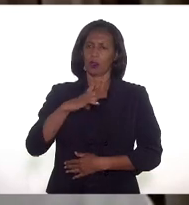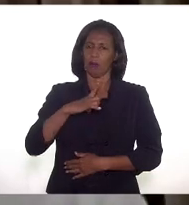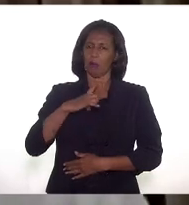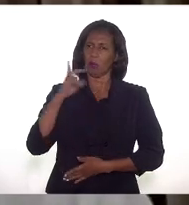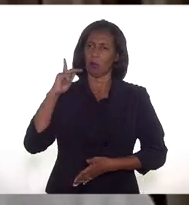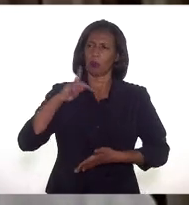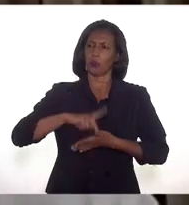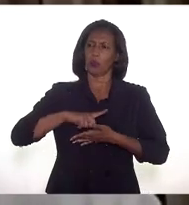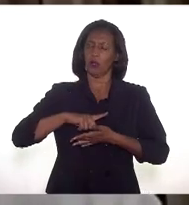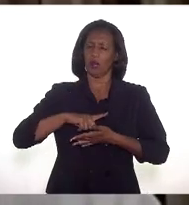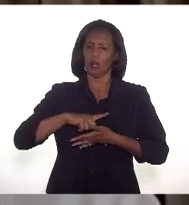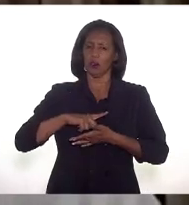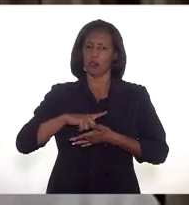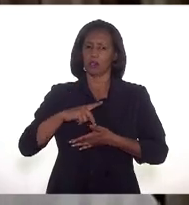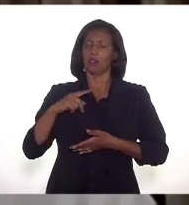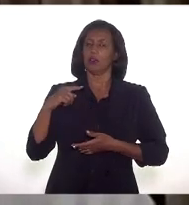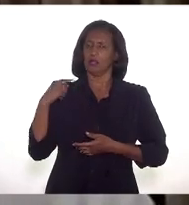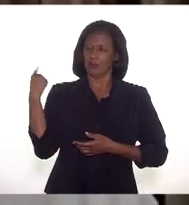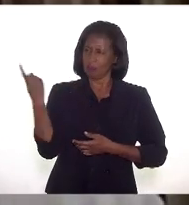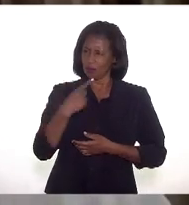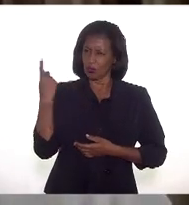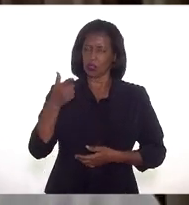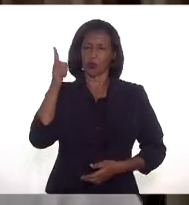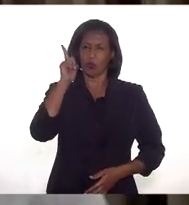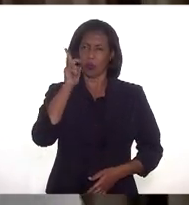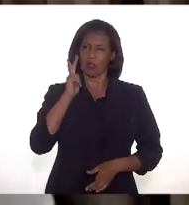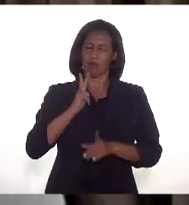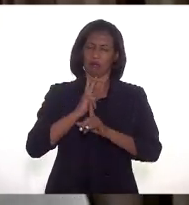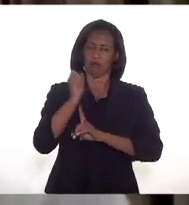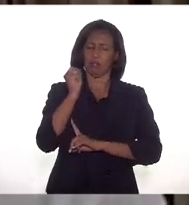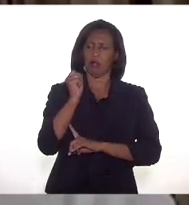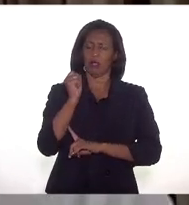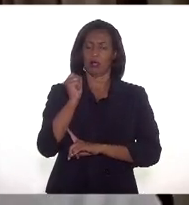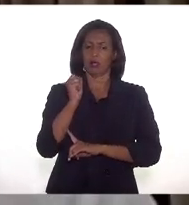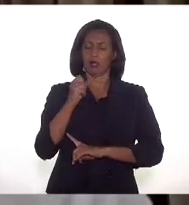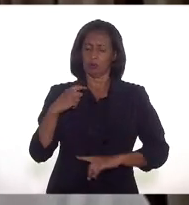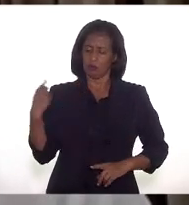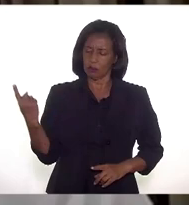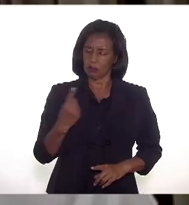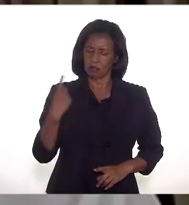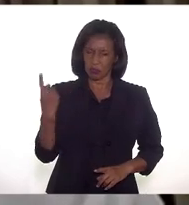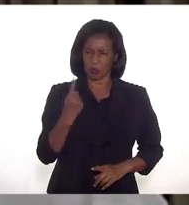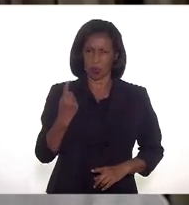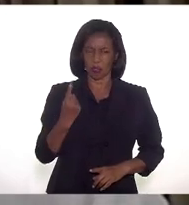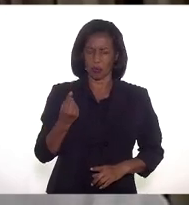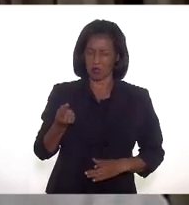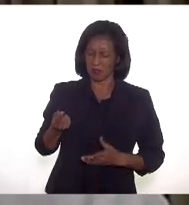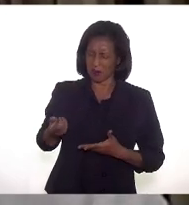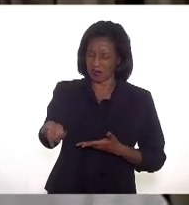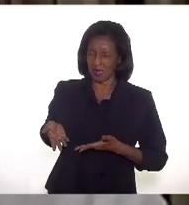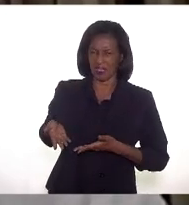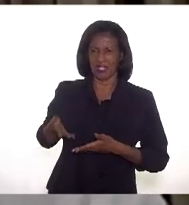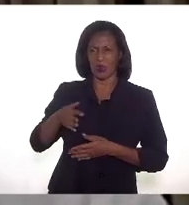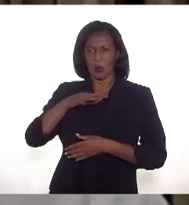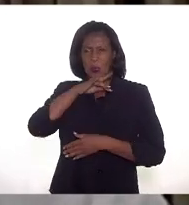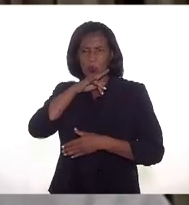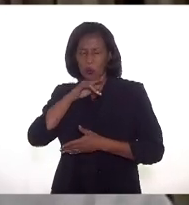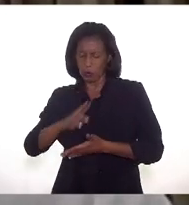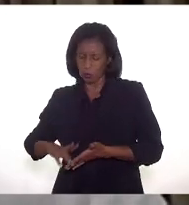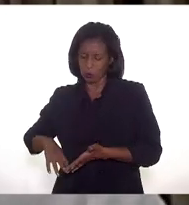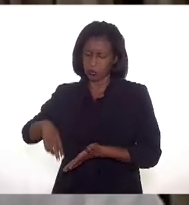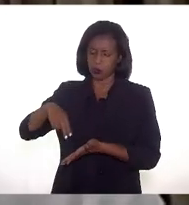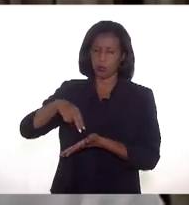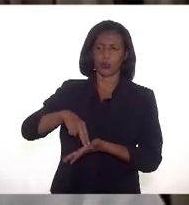plena convicção de que a gente vai sair dessa. Nós começamos a sair do fundo do poço, e isso é um esforço